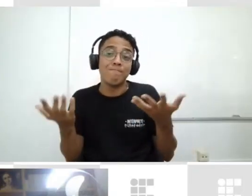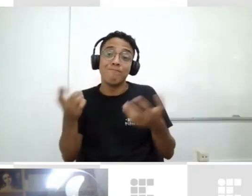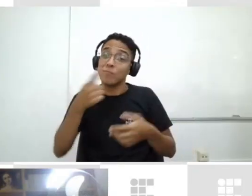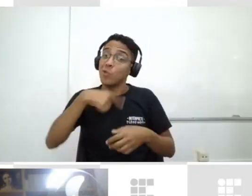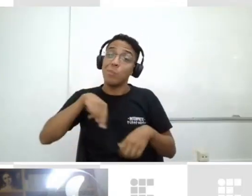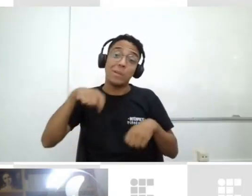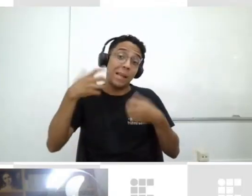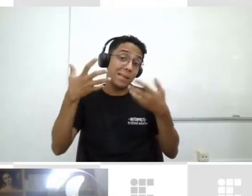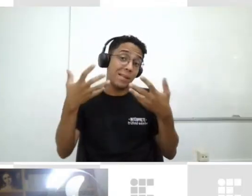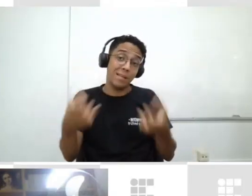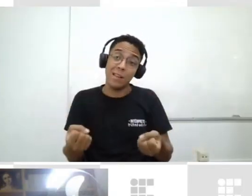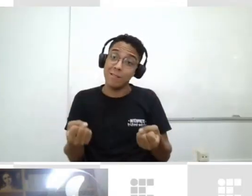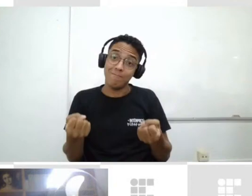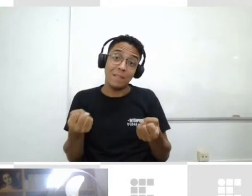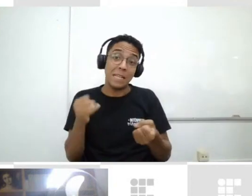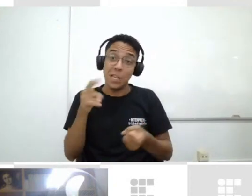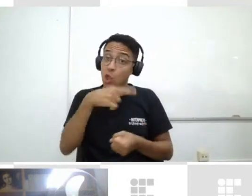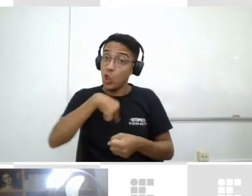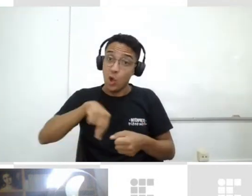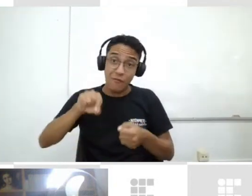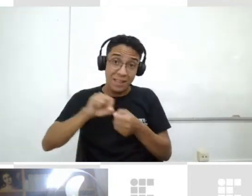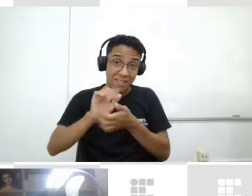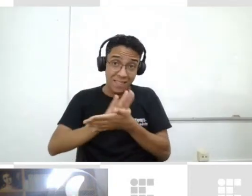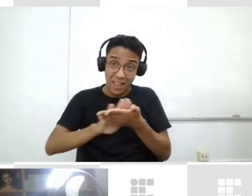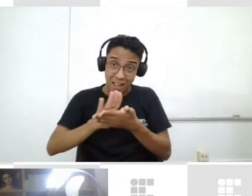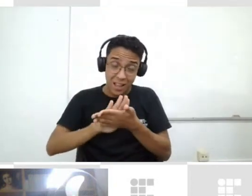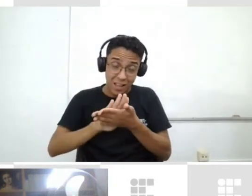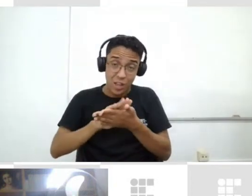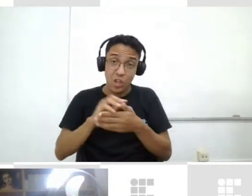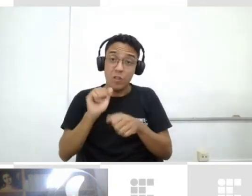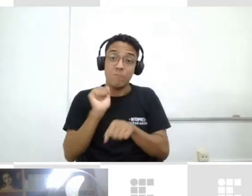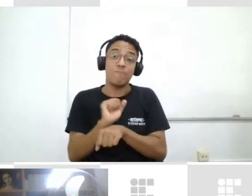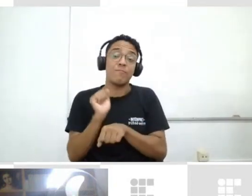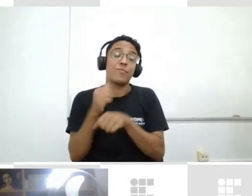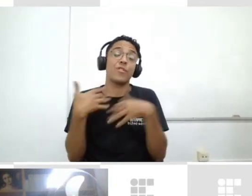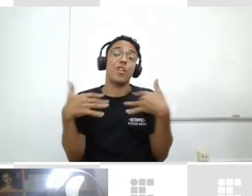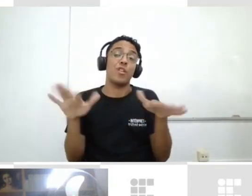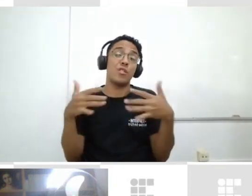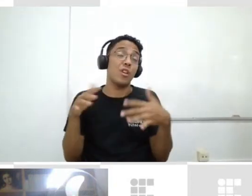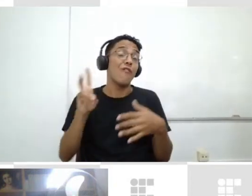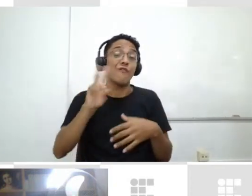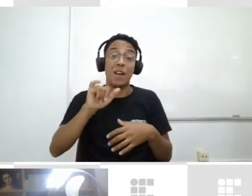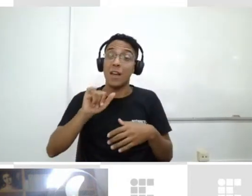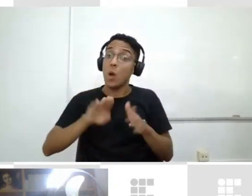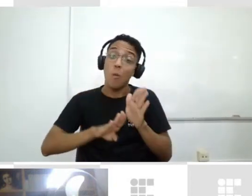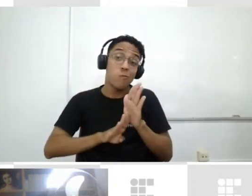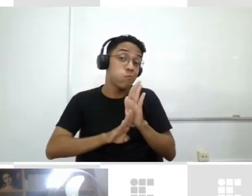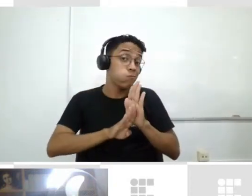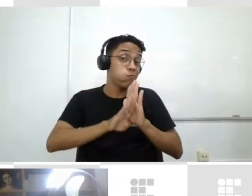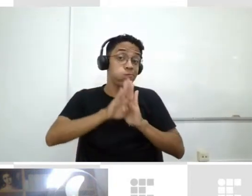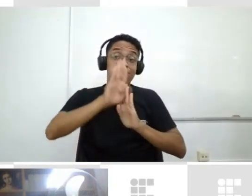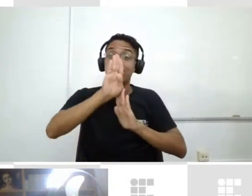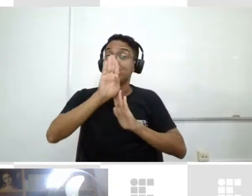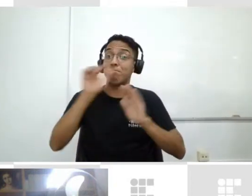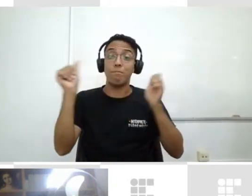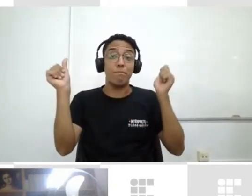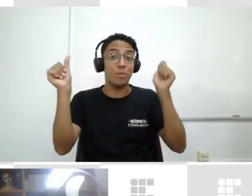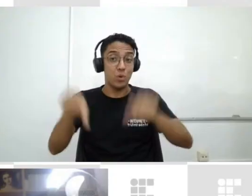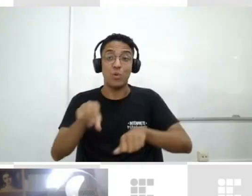enfrentar. Se a gente não fizer nada, a gente vai acelerar esse processo. Se a gente se organizar,